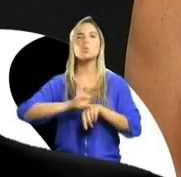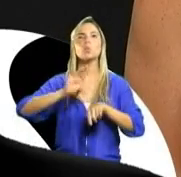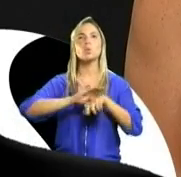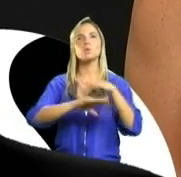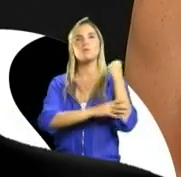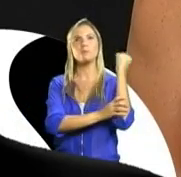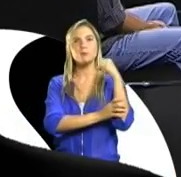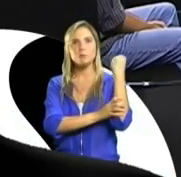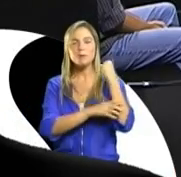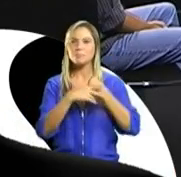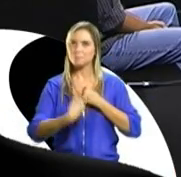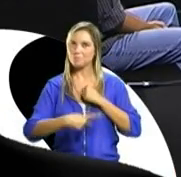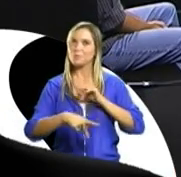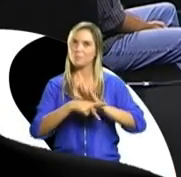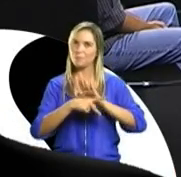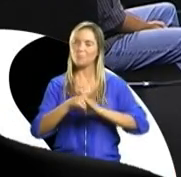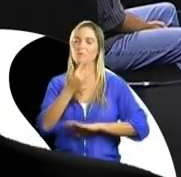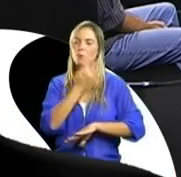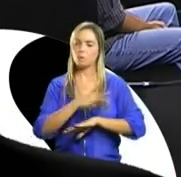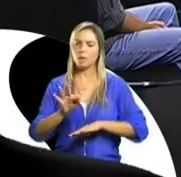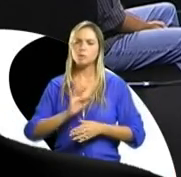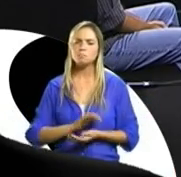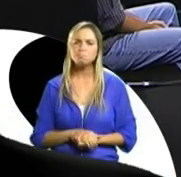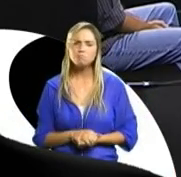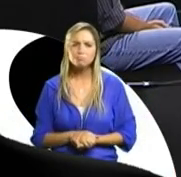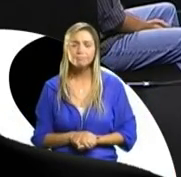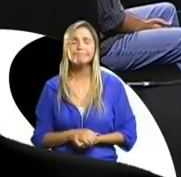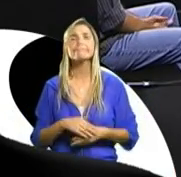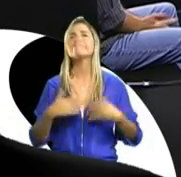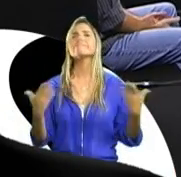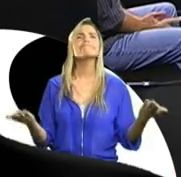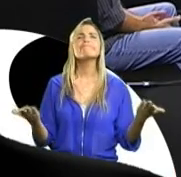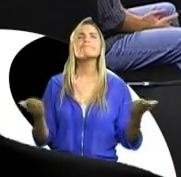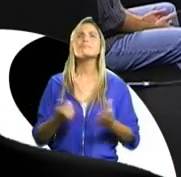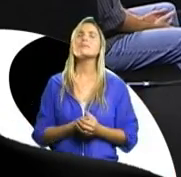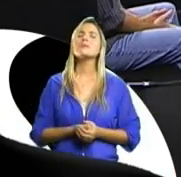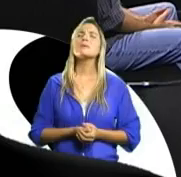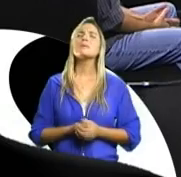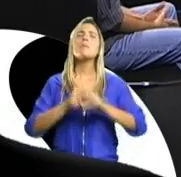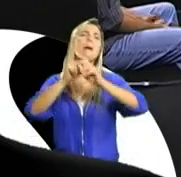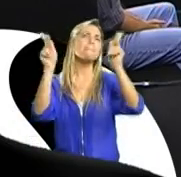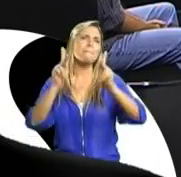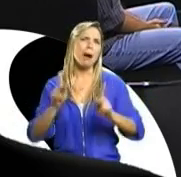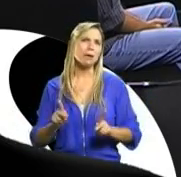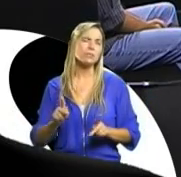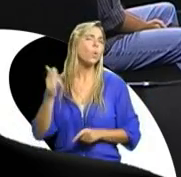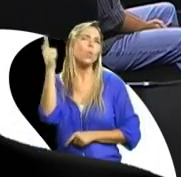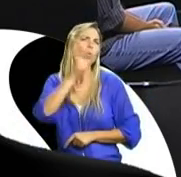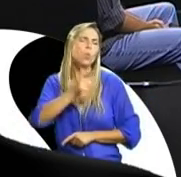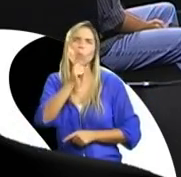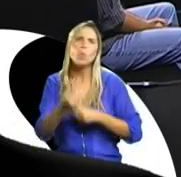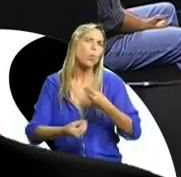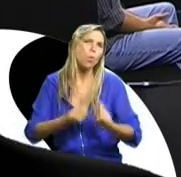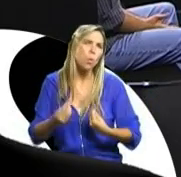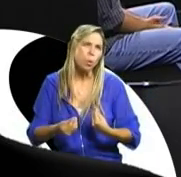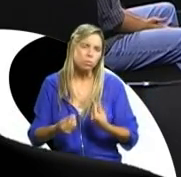Fisioterapia do Inesp. Construção da paz. Se a gente for pensar nessa ideia hoje,